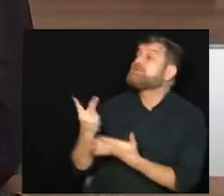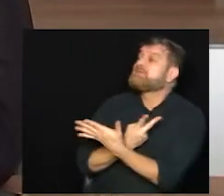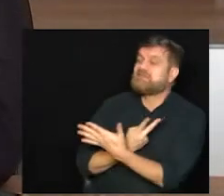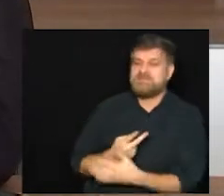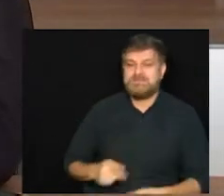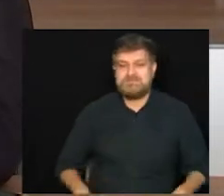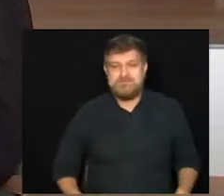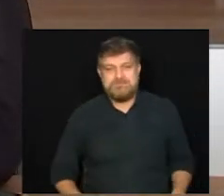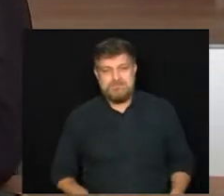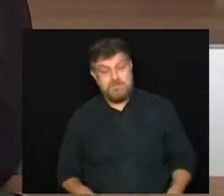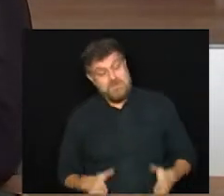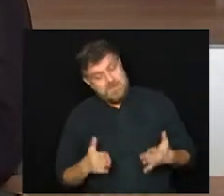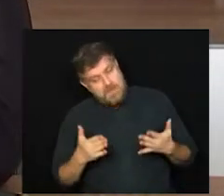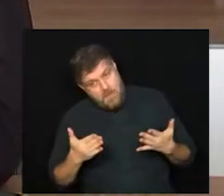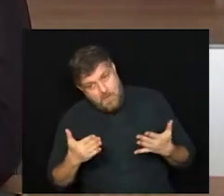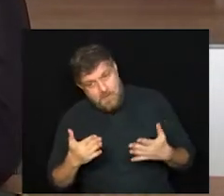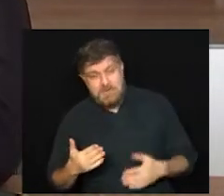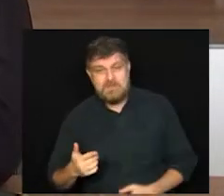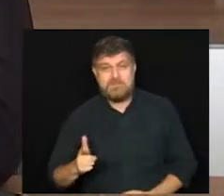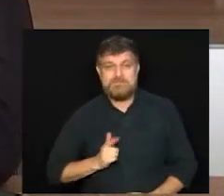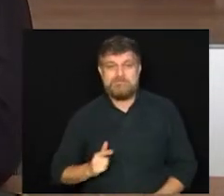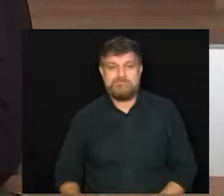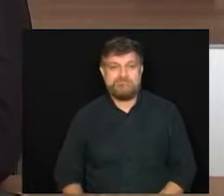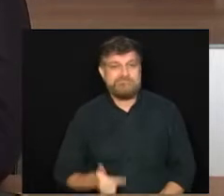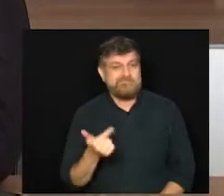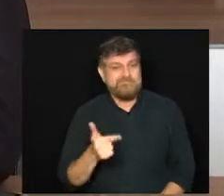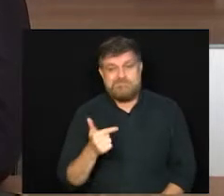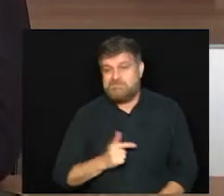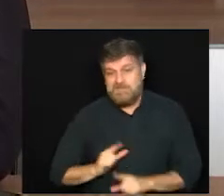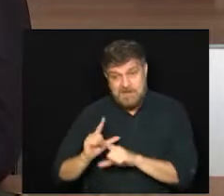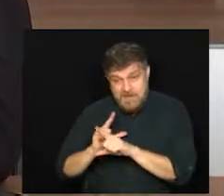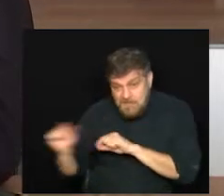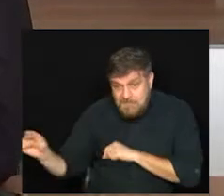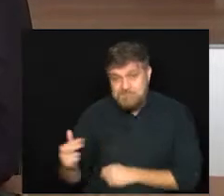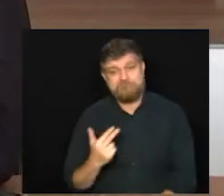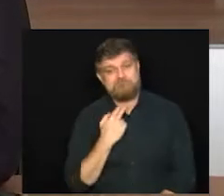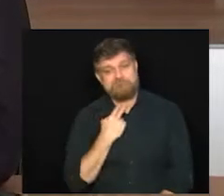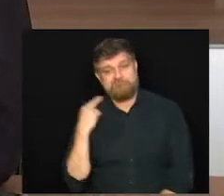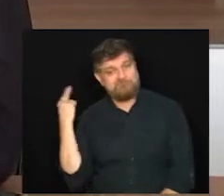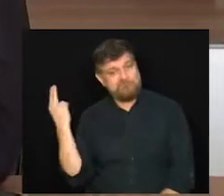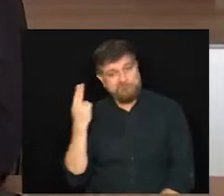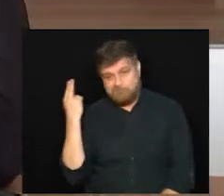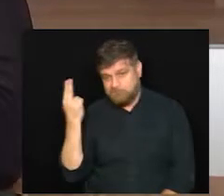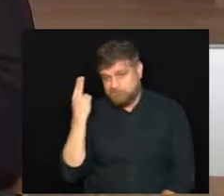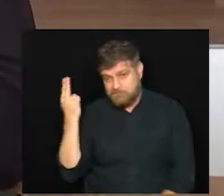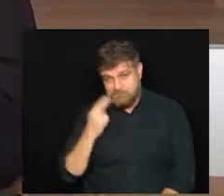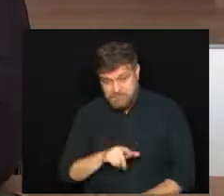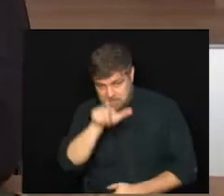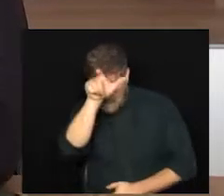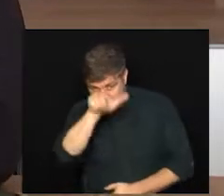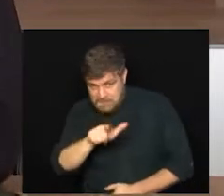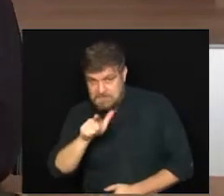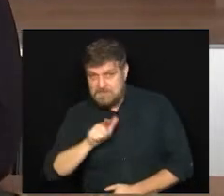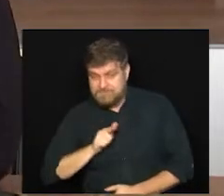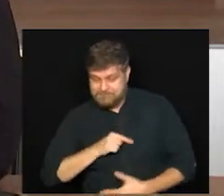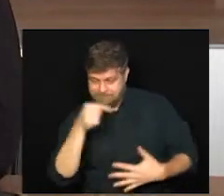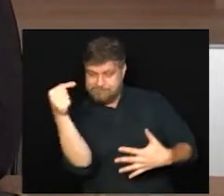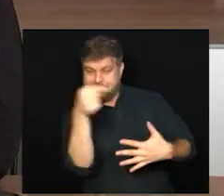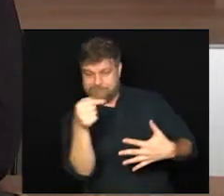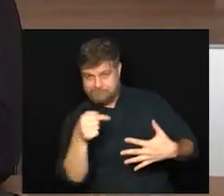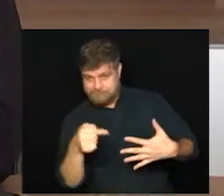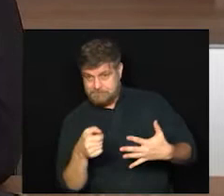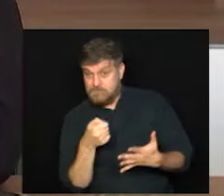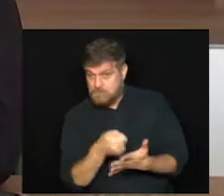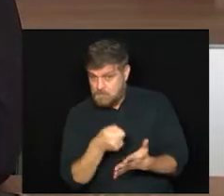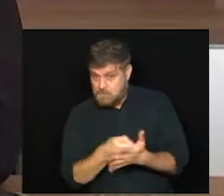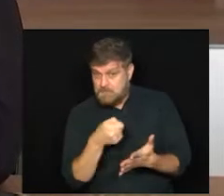fica? Olha, gente, não tem como fugir da declaração, se você está dentre os itens de obrigatoriedade que a